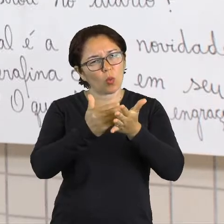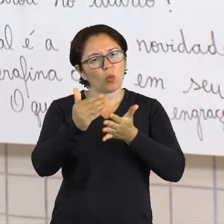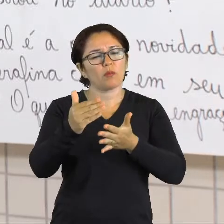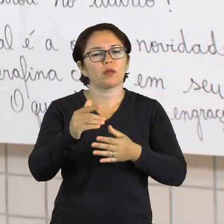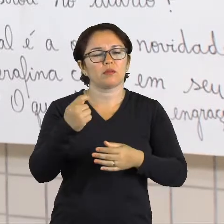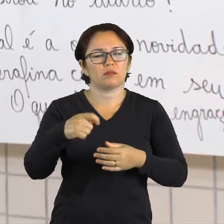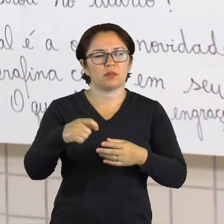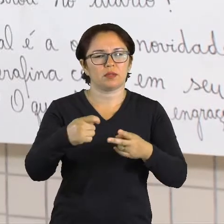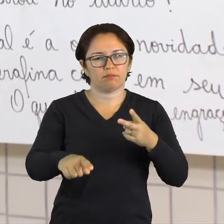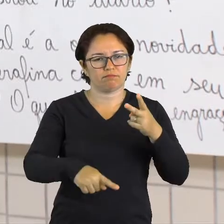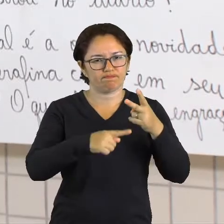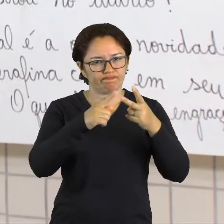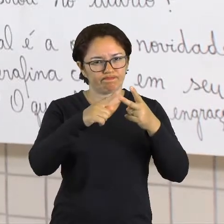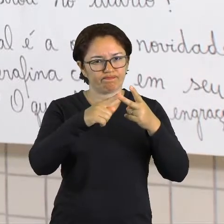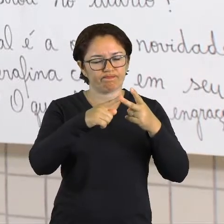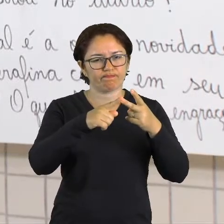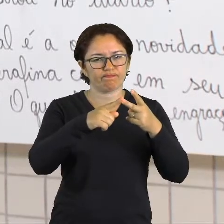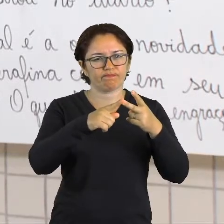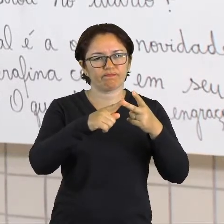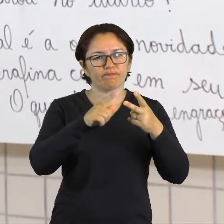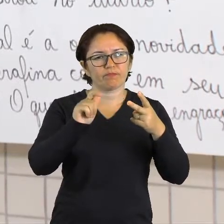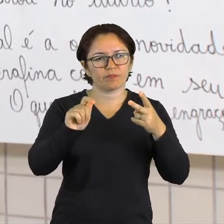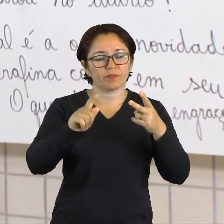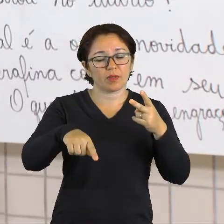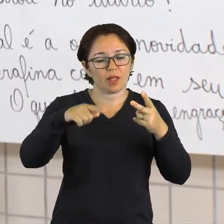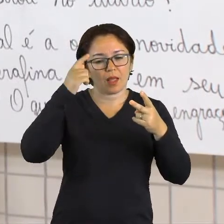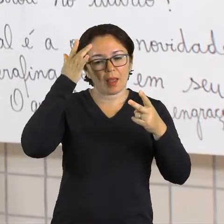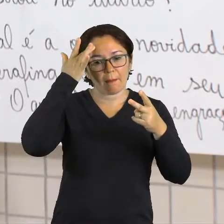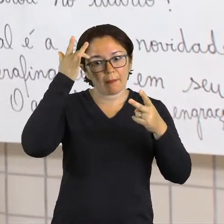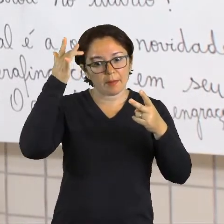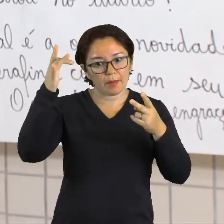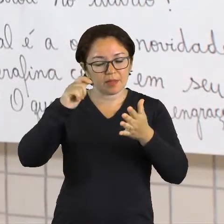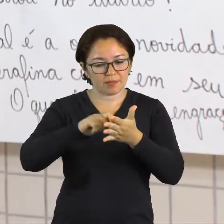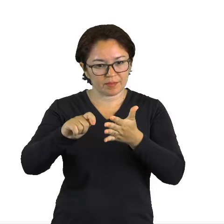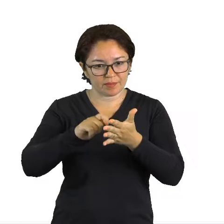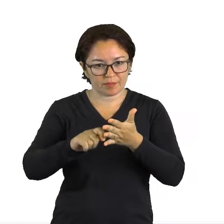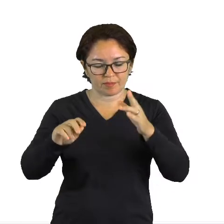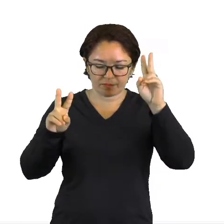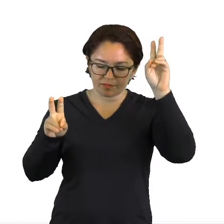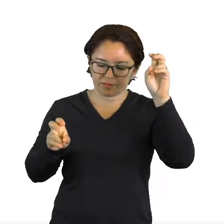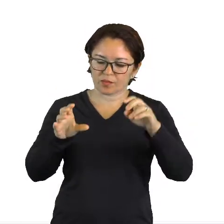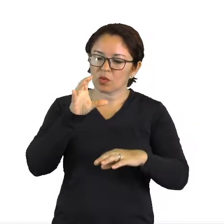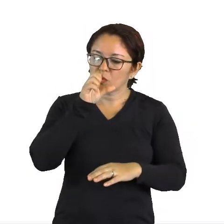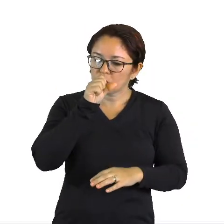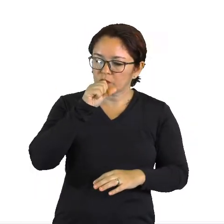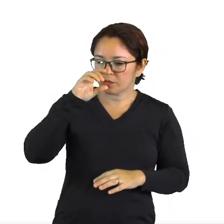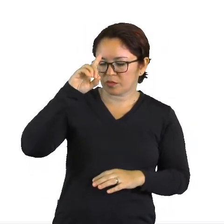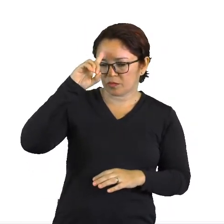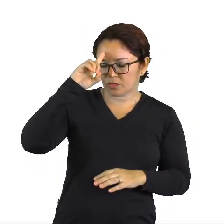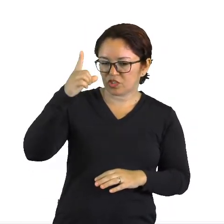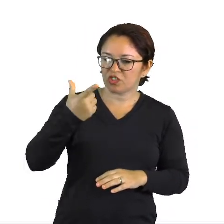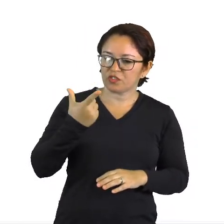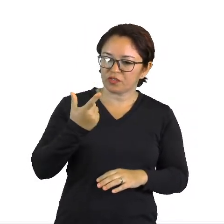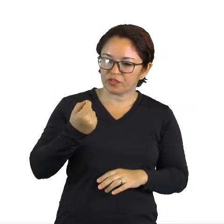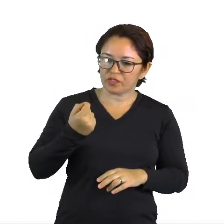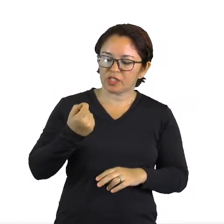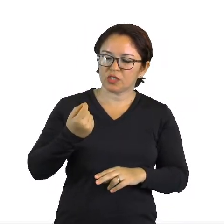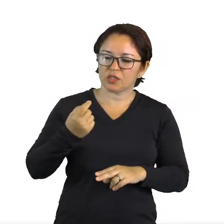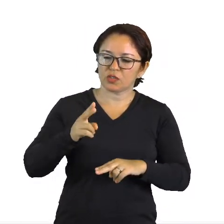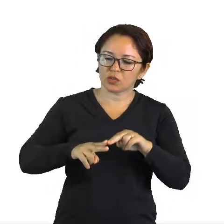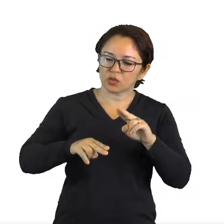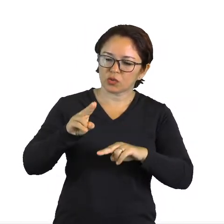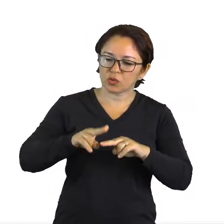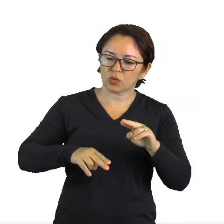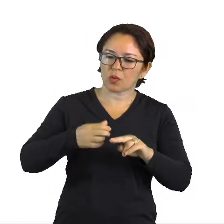Então, vamos ver o que diz esse diário? Olha só, sábado, 20 de junho de